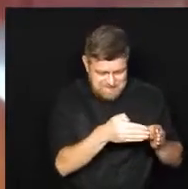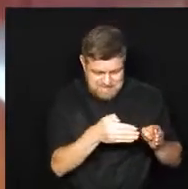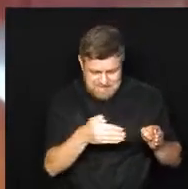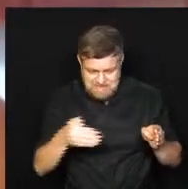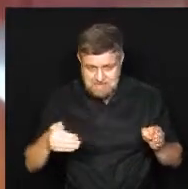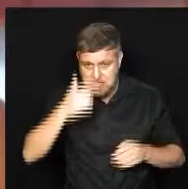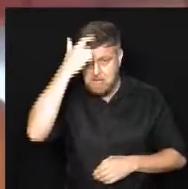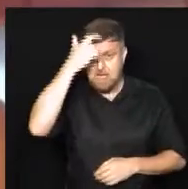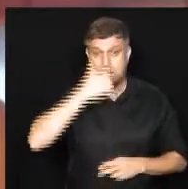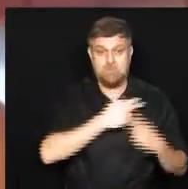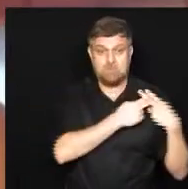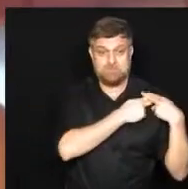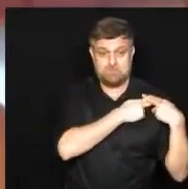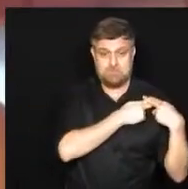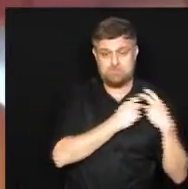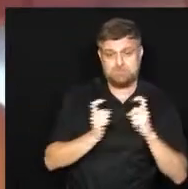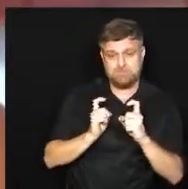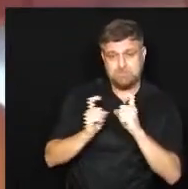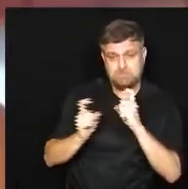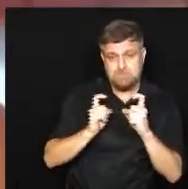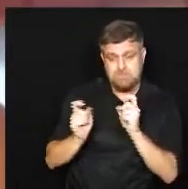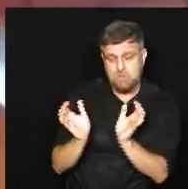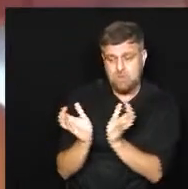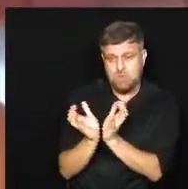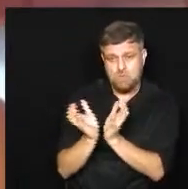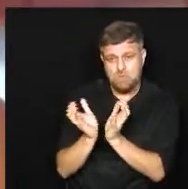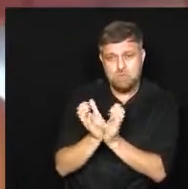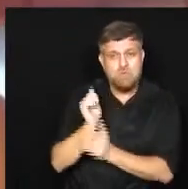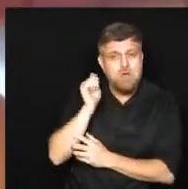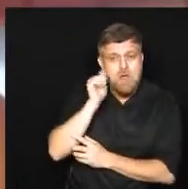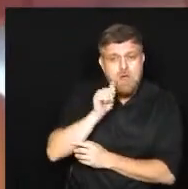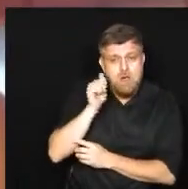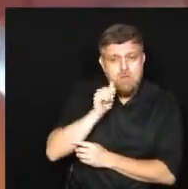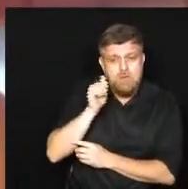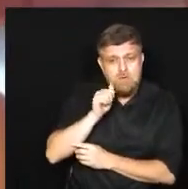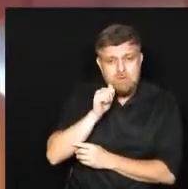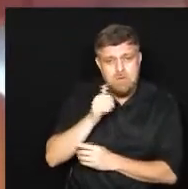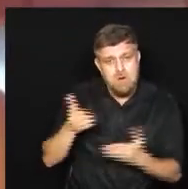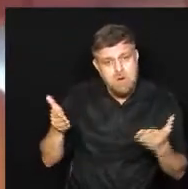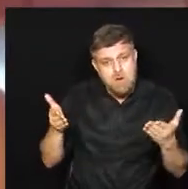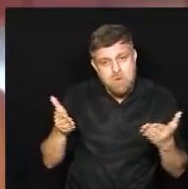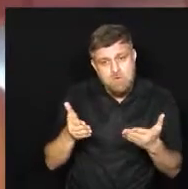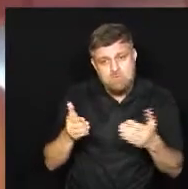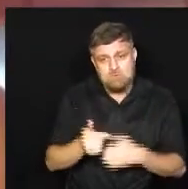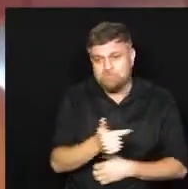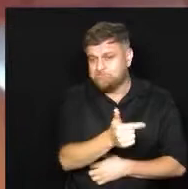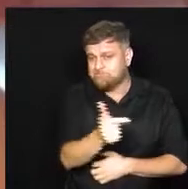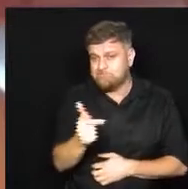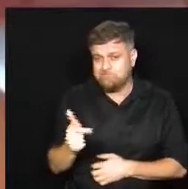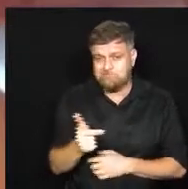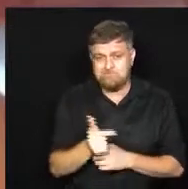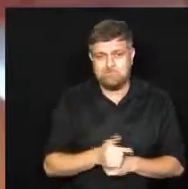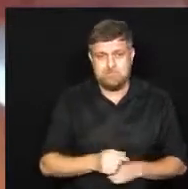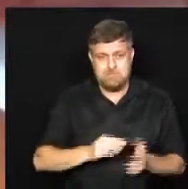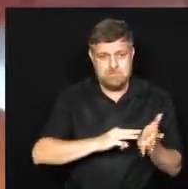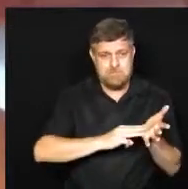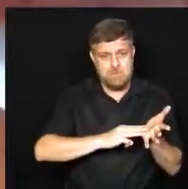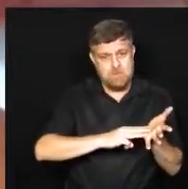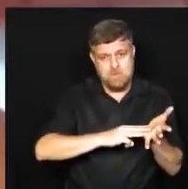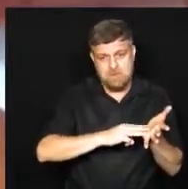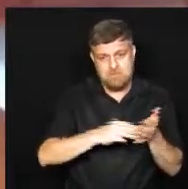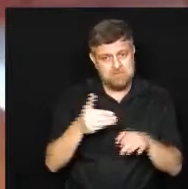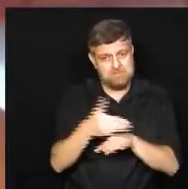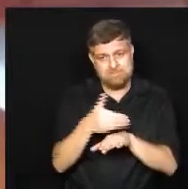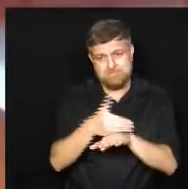presidido a reunião da Comissão da Mulher. Então, eu resolvi, embora infelizmente hoje a gente não tenha a presença dos demais membros,